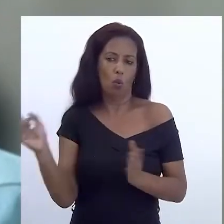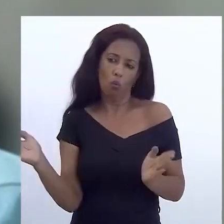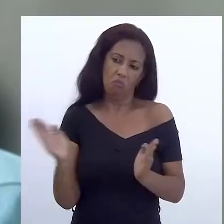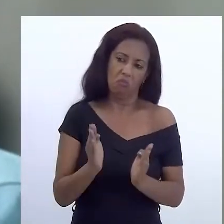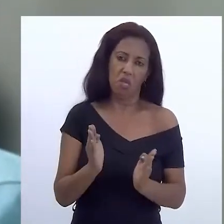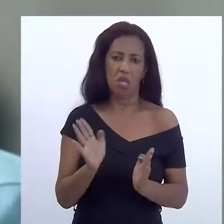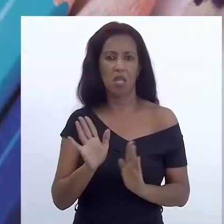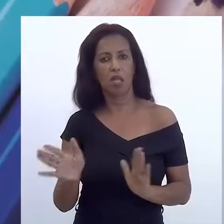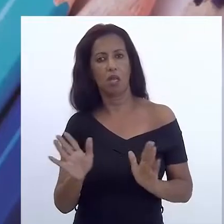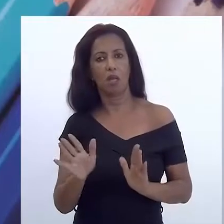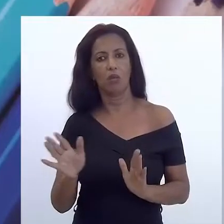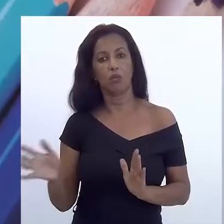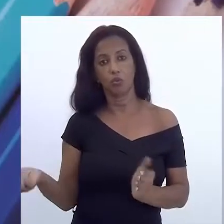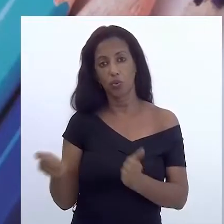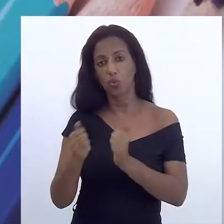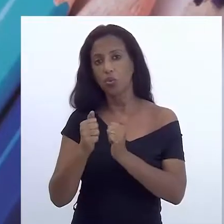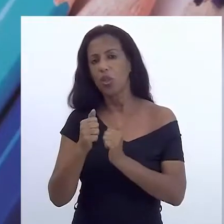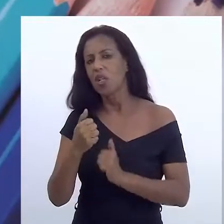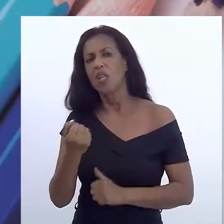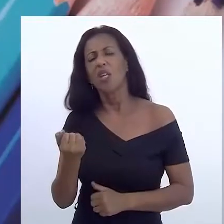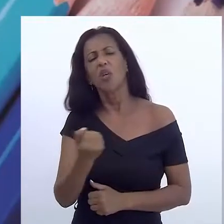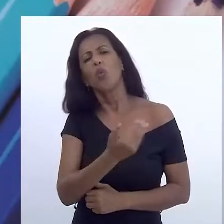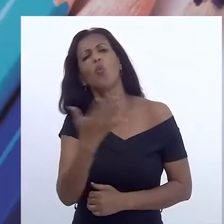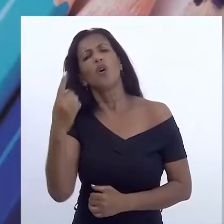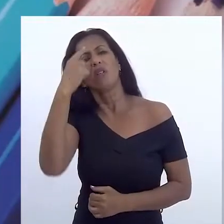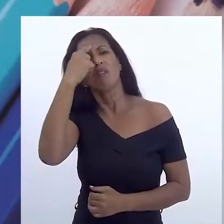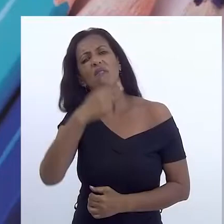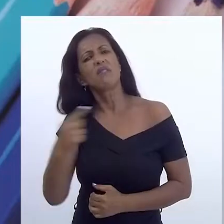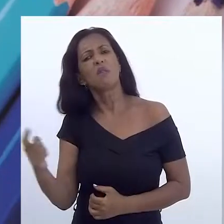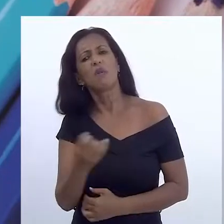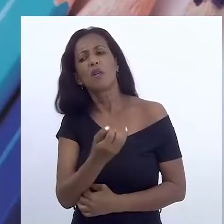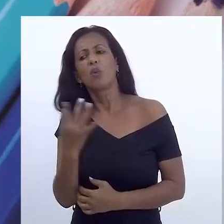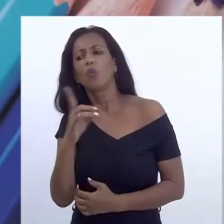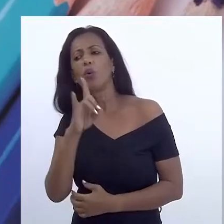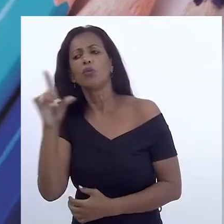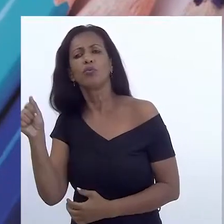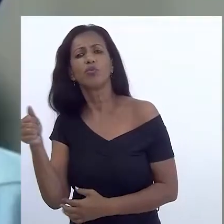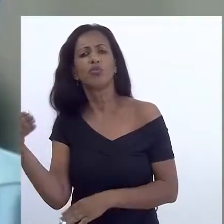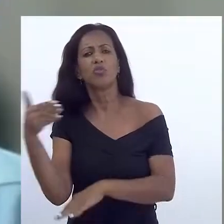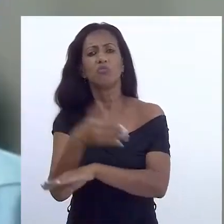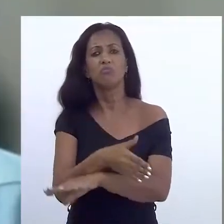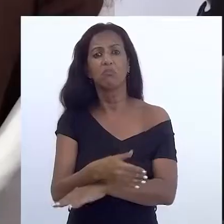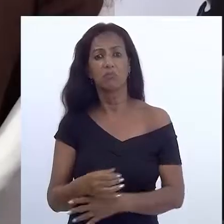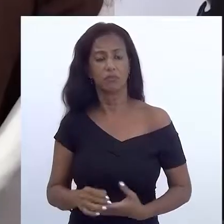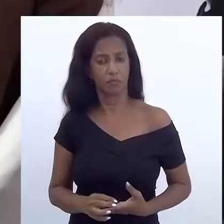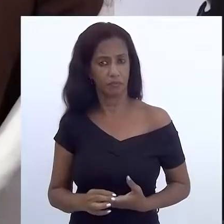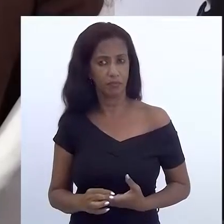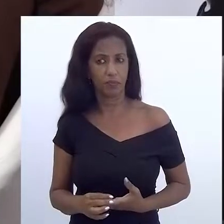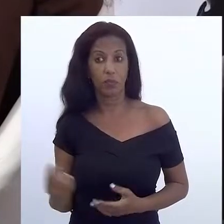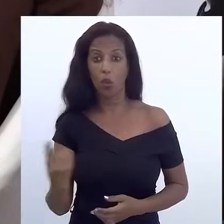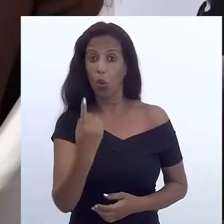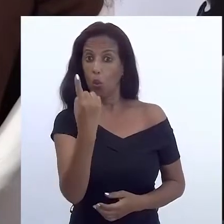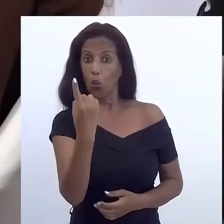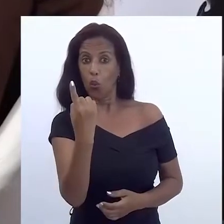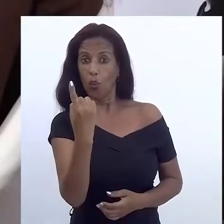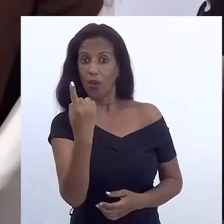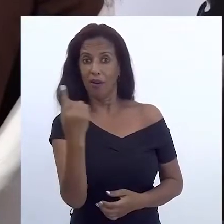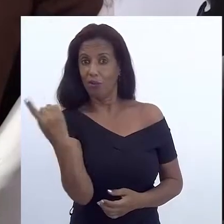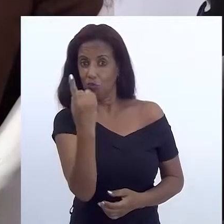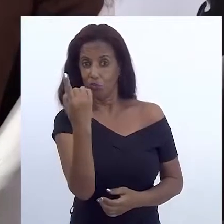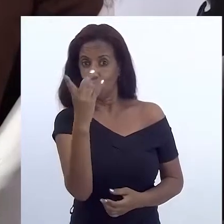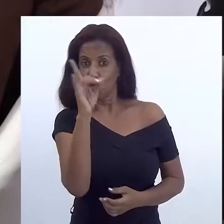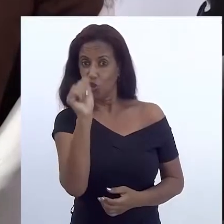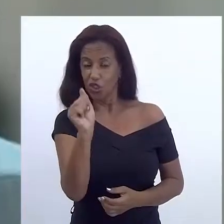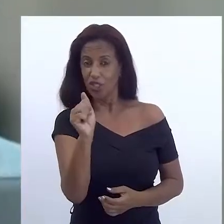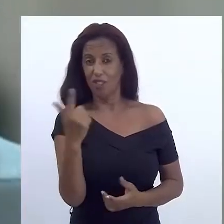pode ter. E levando o cão quantas vezes, assim, por semana, para ir? Quantas horas por semana? São sessões